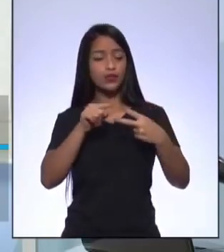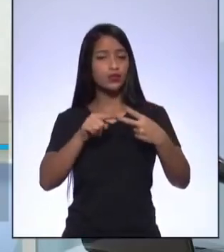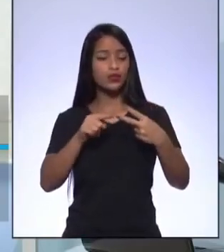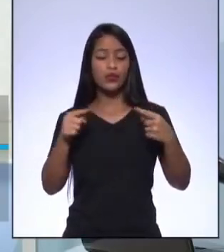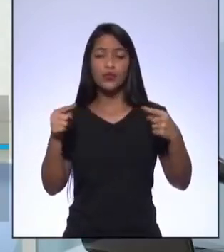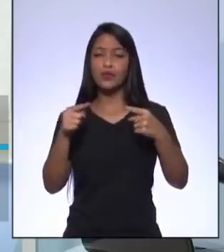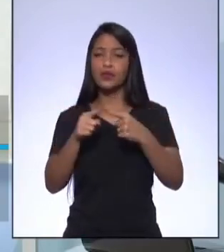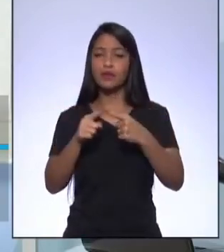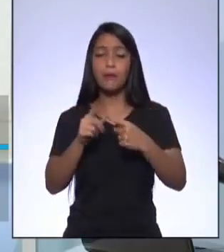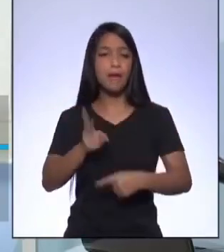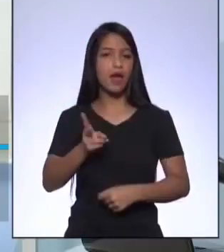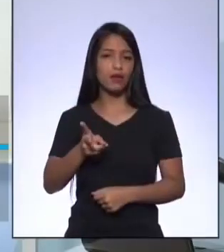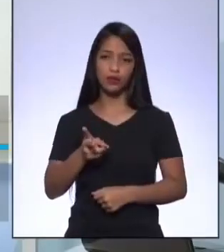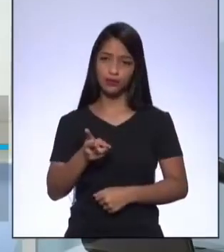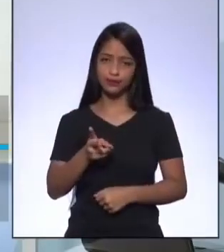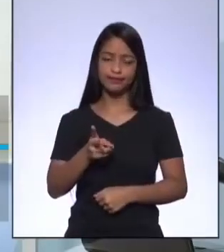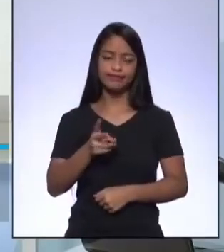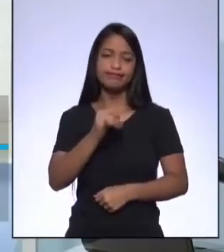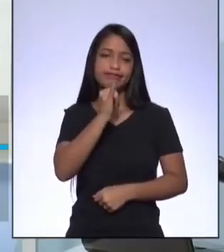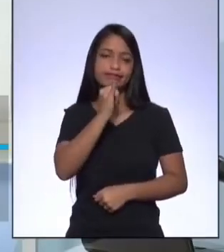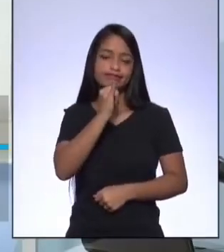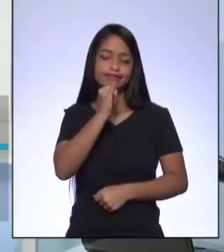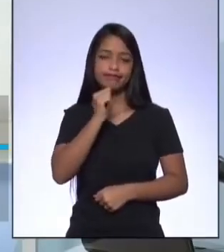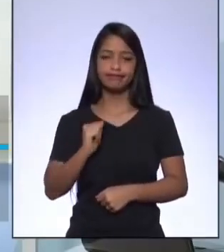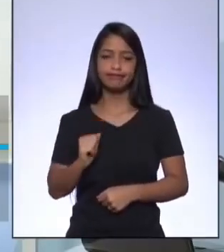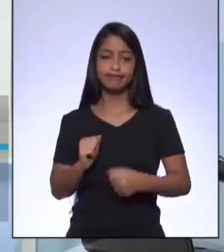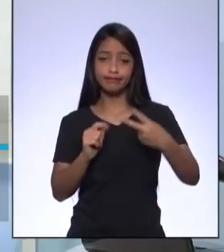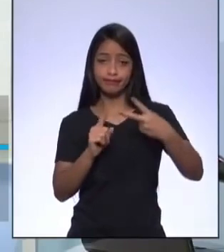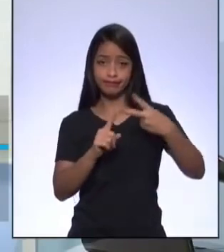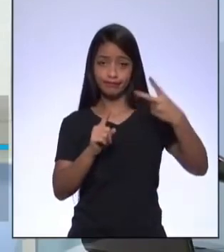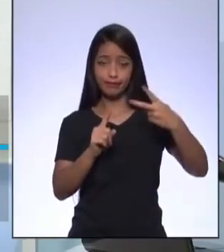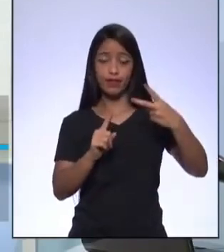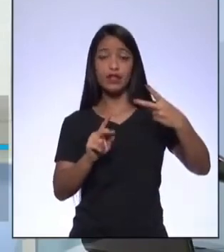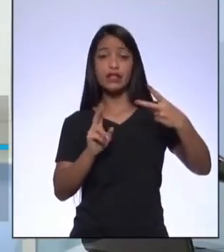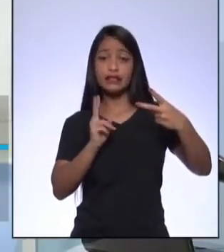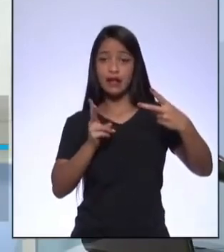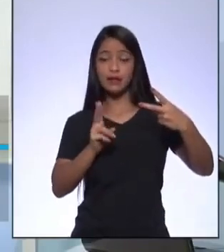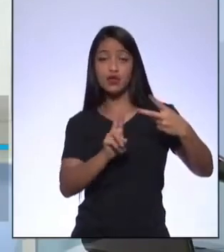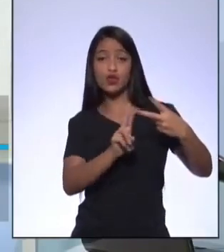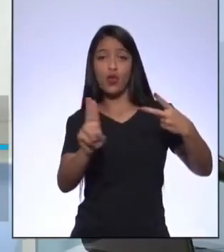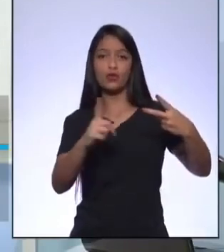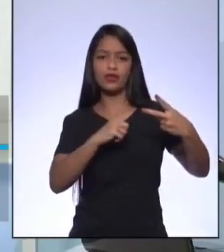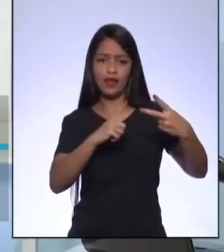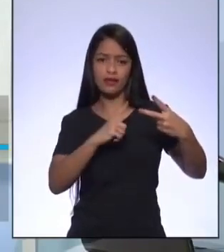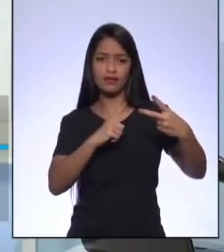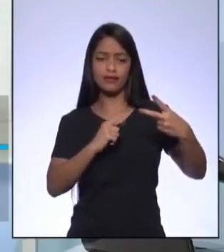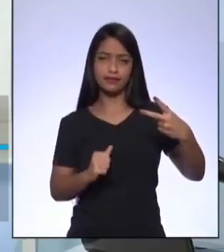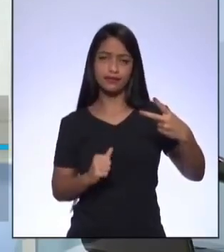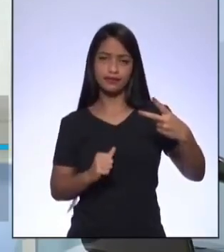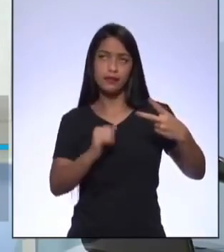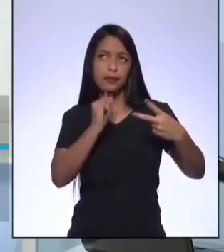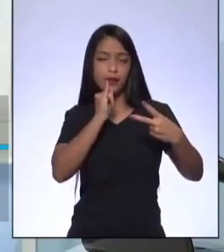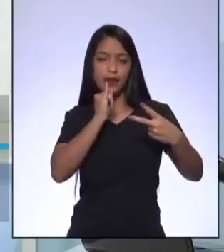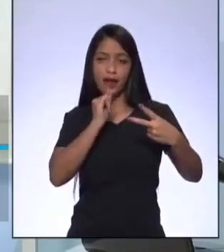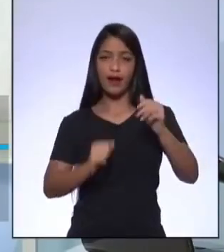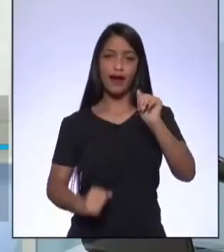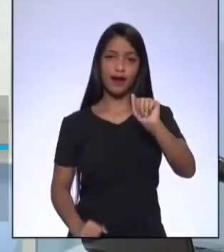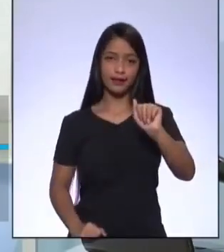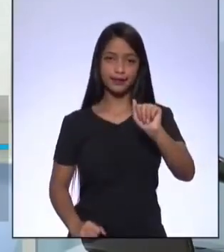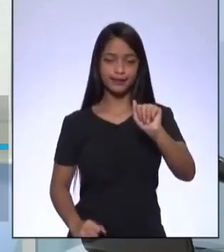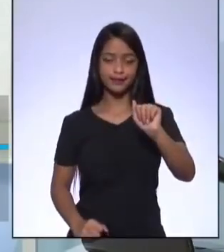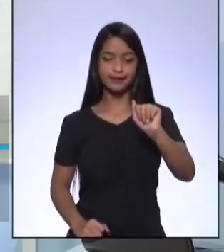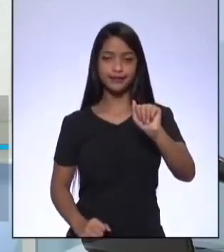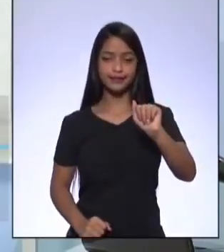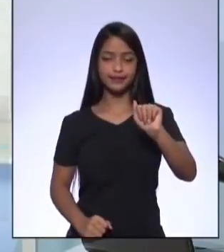mesmo fundamento. Então, vamos imaginar, todo par ordenado ele tem um nome, tá? Para a localização. Aqui eu vou chamar de A. Esse